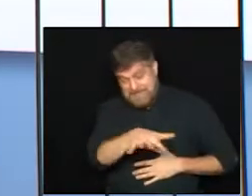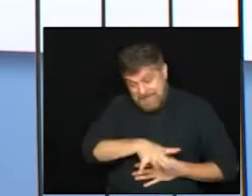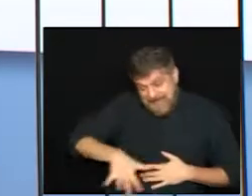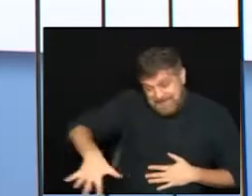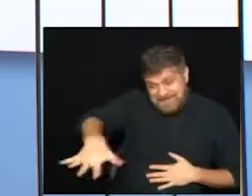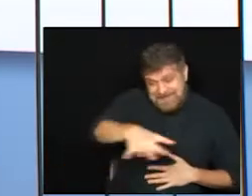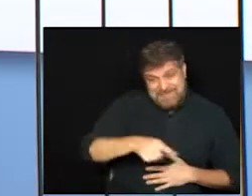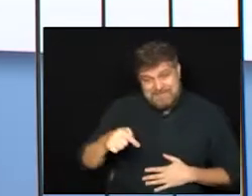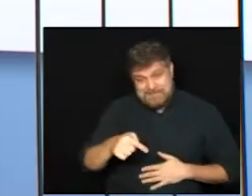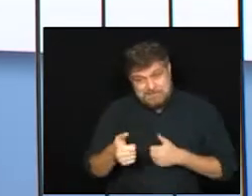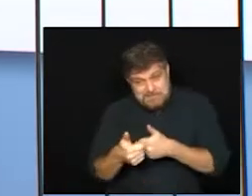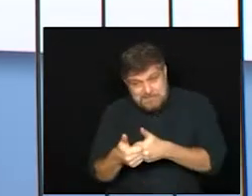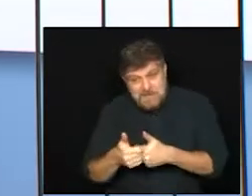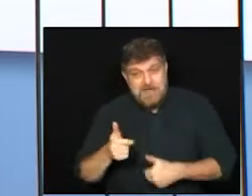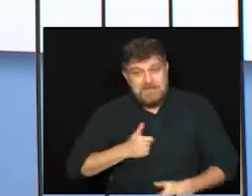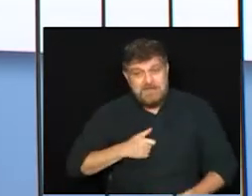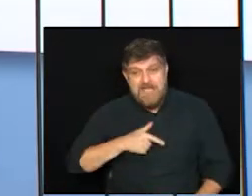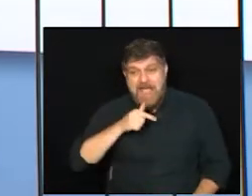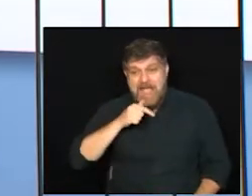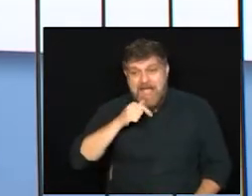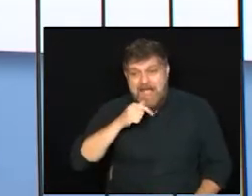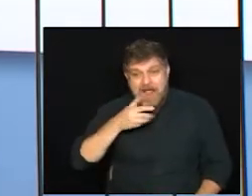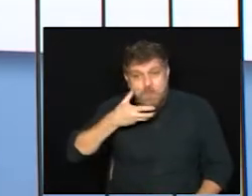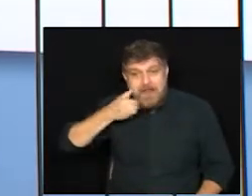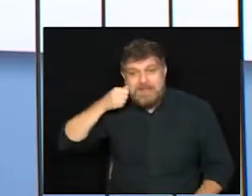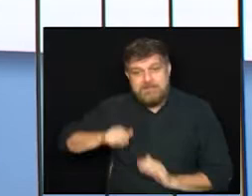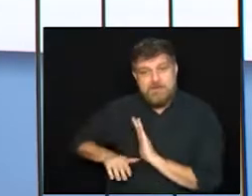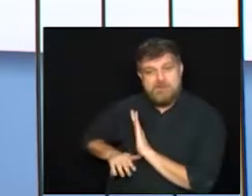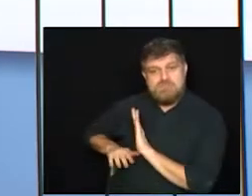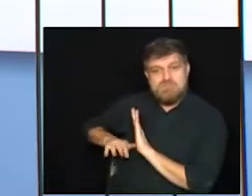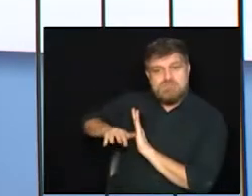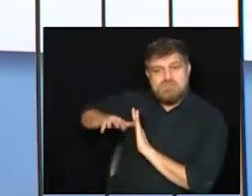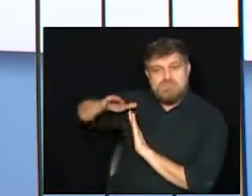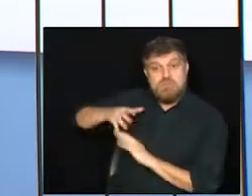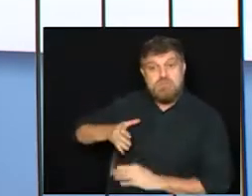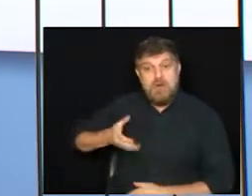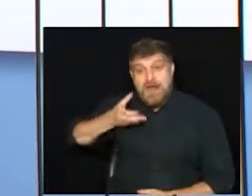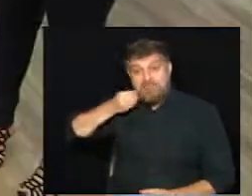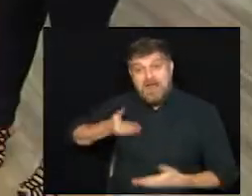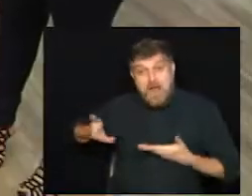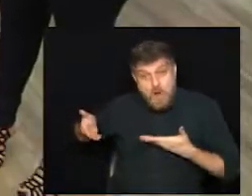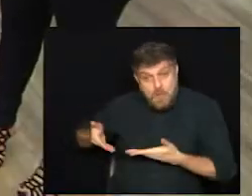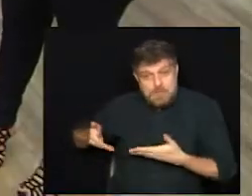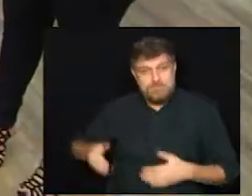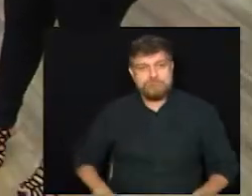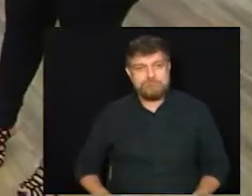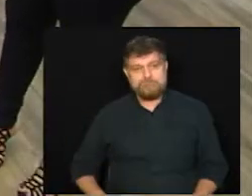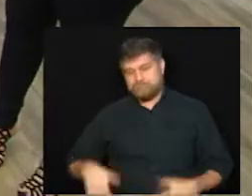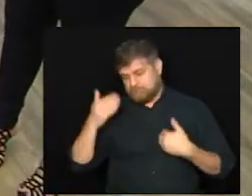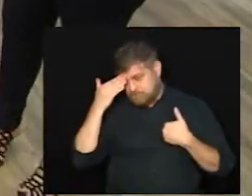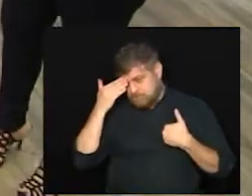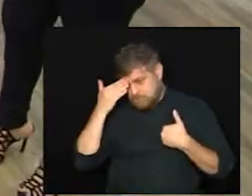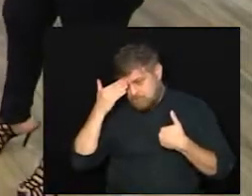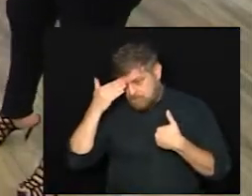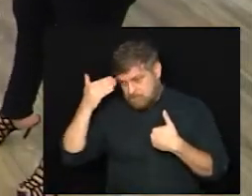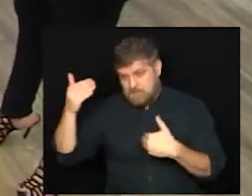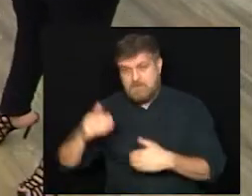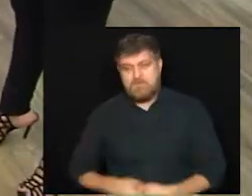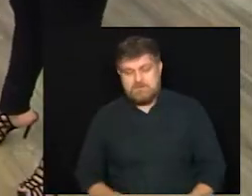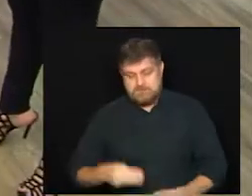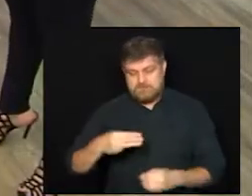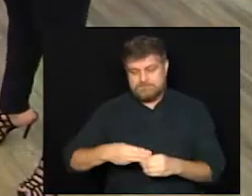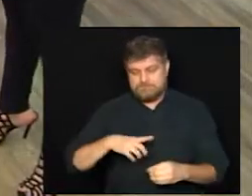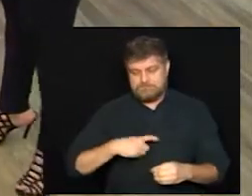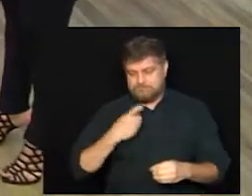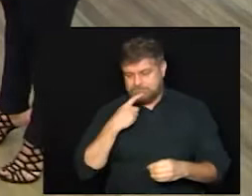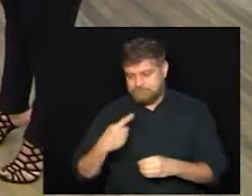nessas regiões façam a reserva de água hoje. Tá certo, Mirna Abreu. Muito obrigado pelas notícias da Metrópole